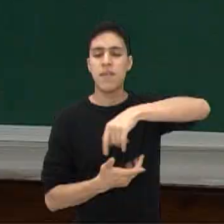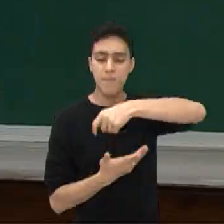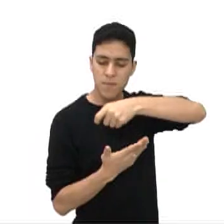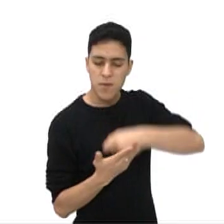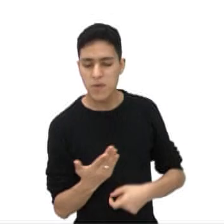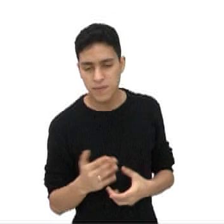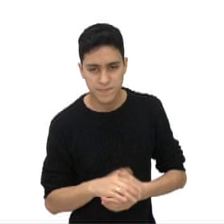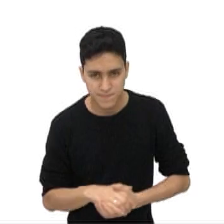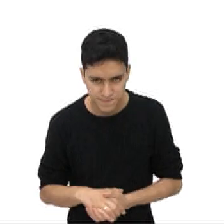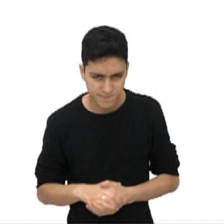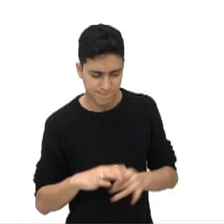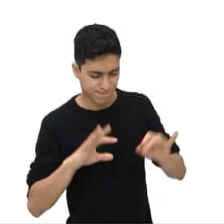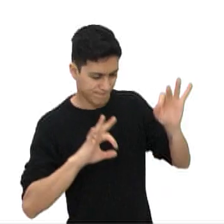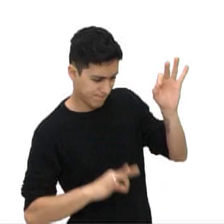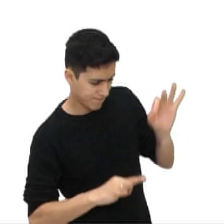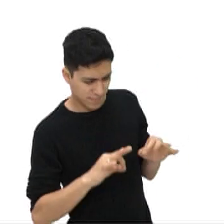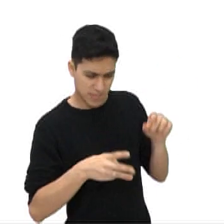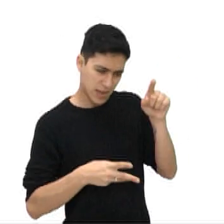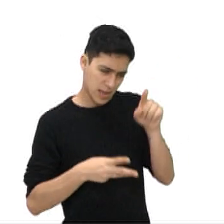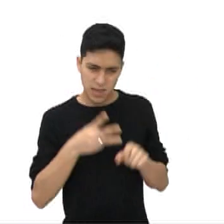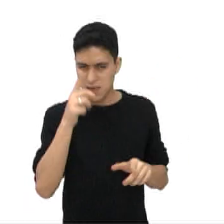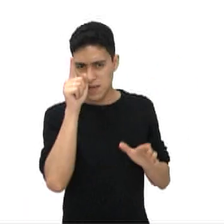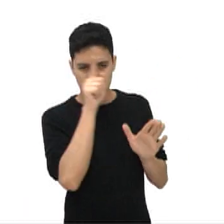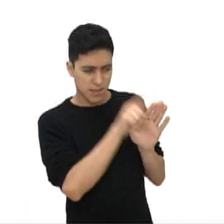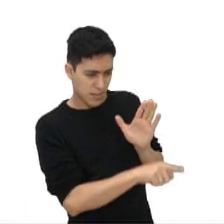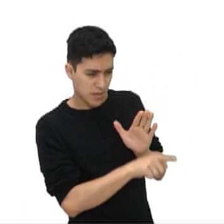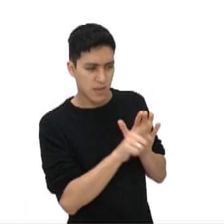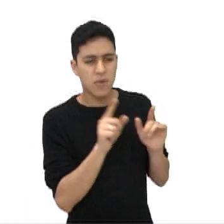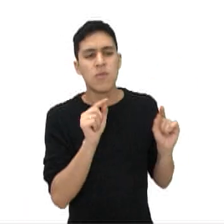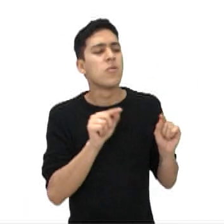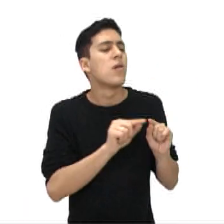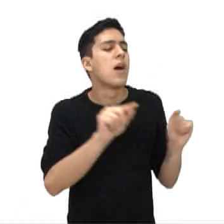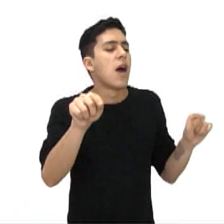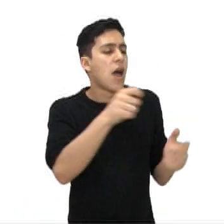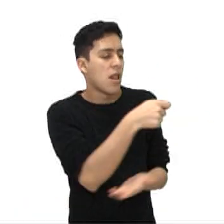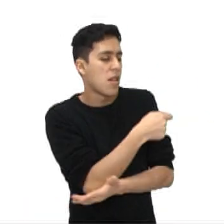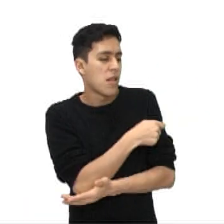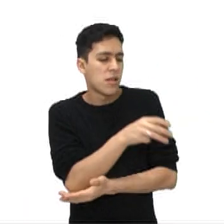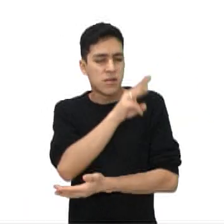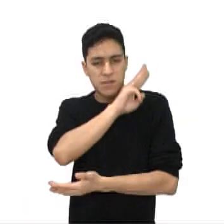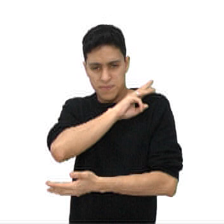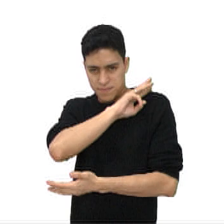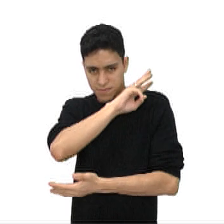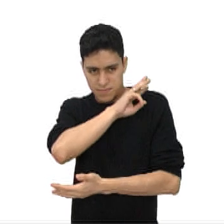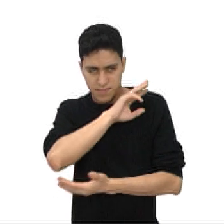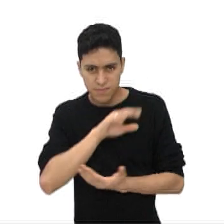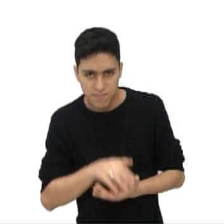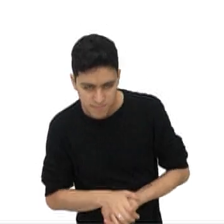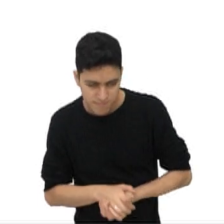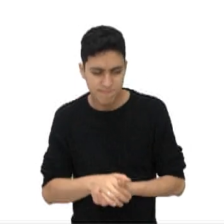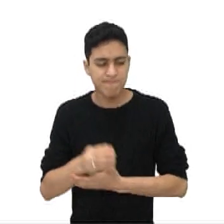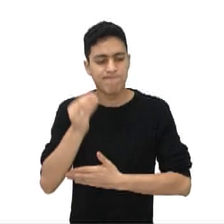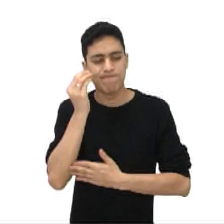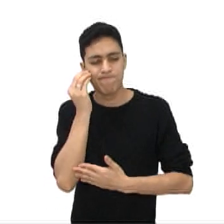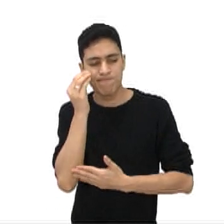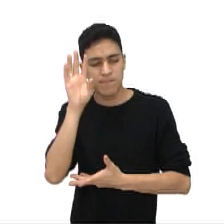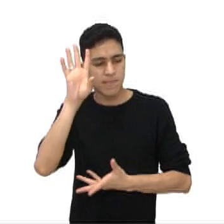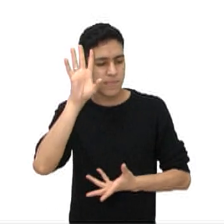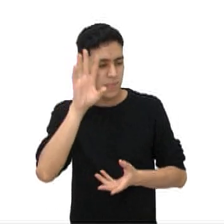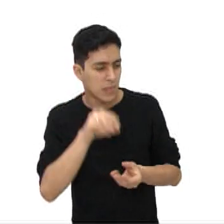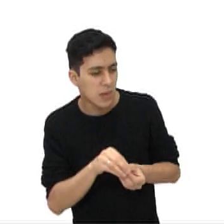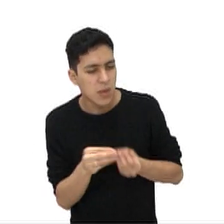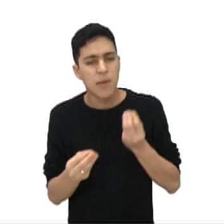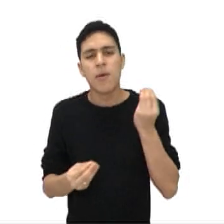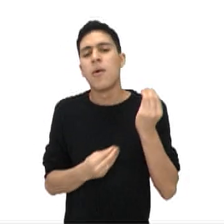produzir. Elabore três perguntas para alunos da terceira série do ensino médio, buscando compreender